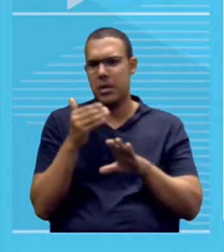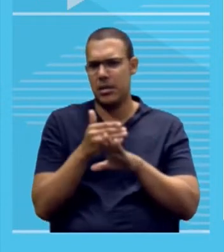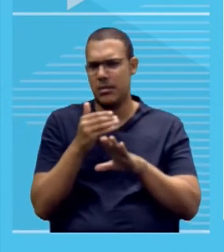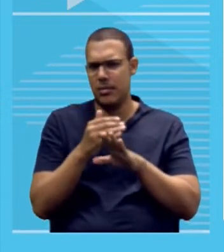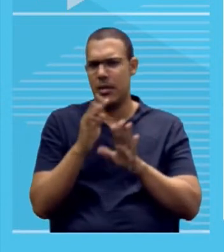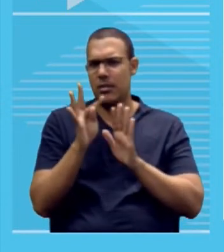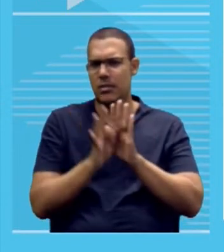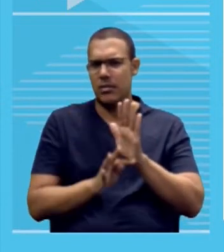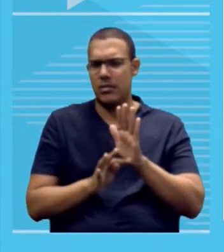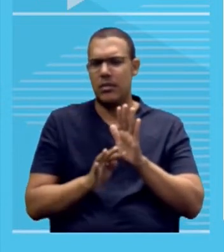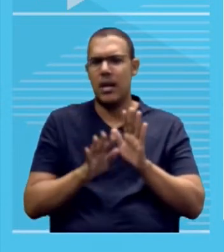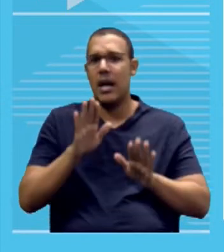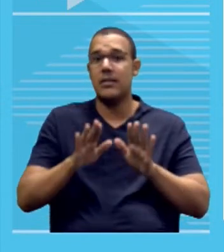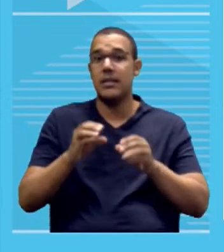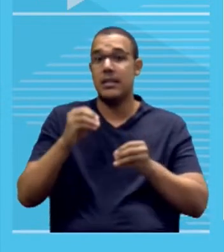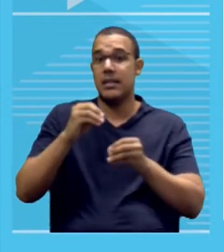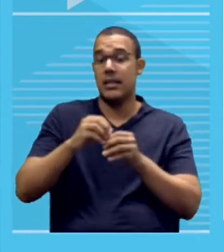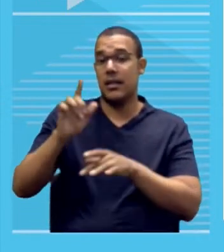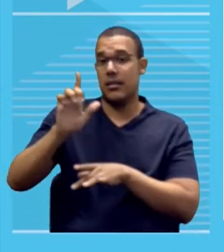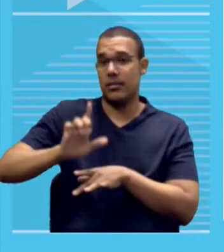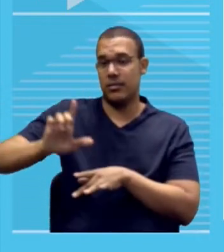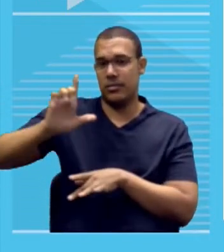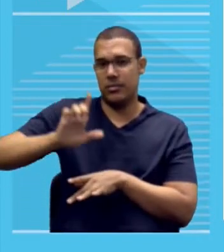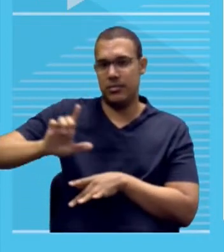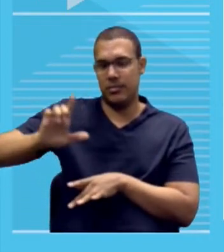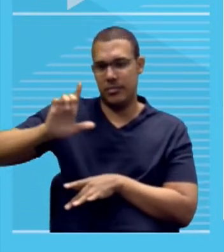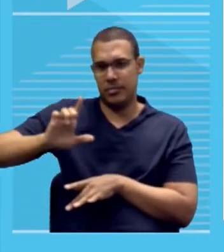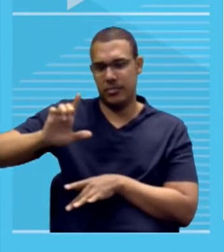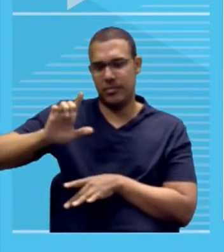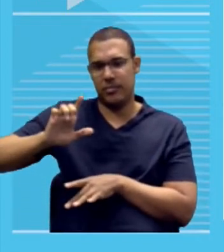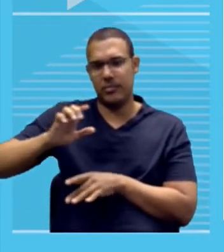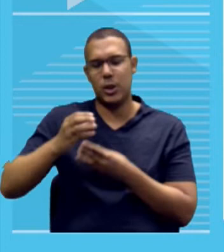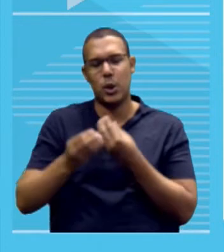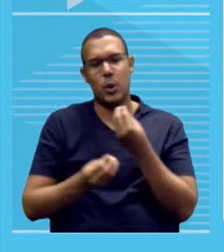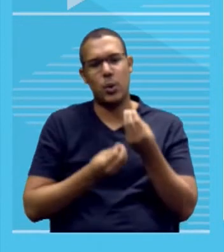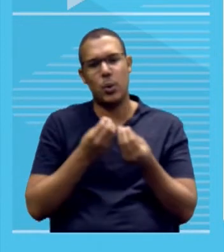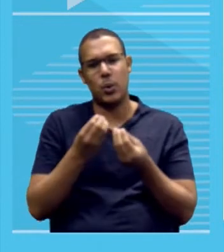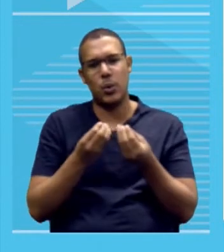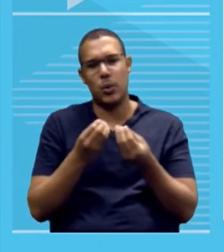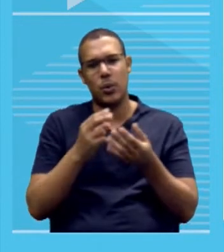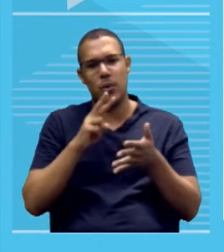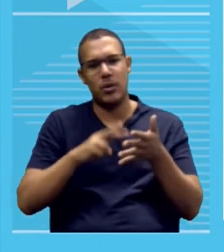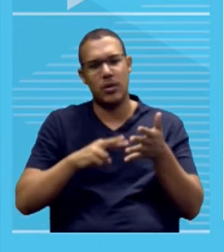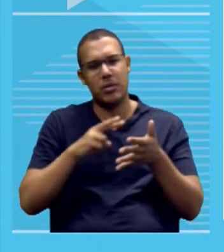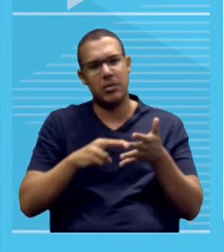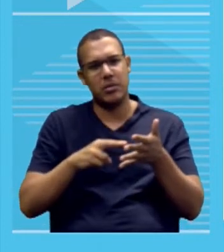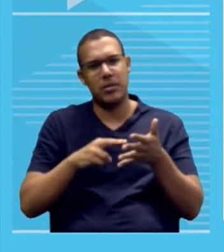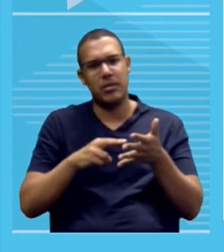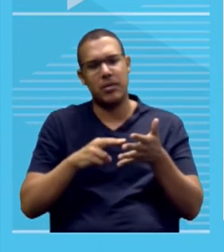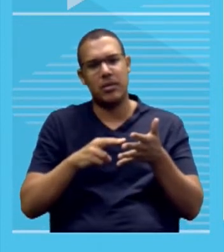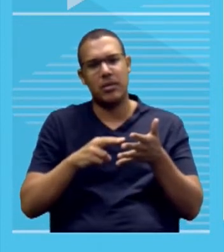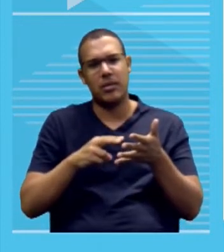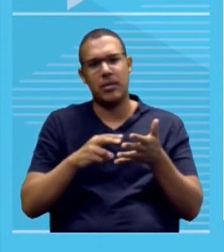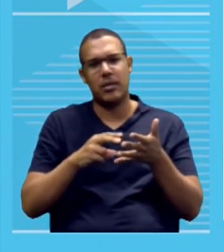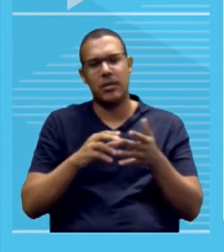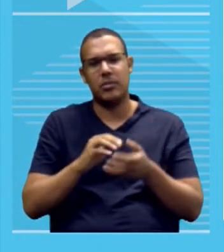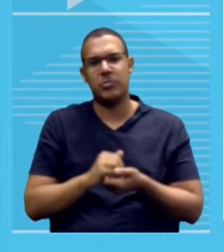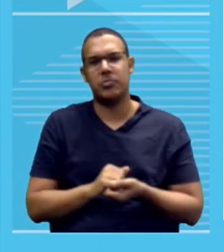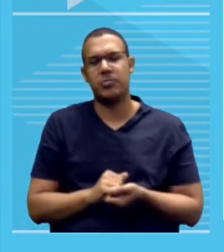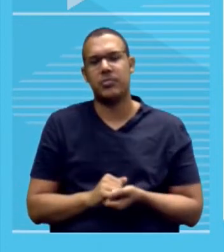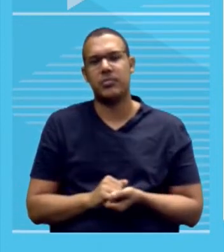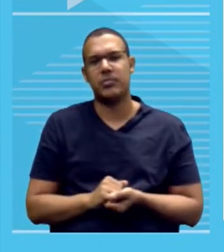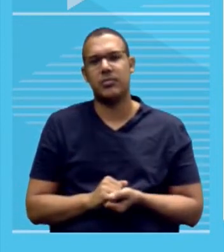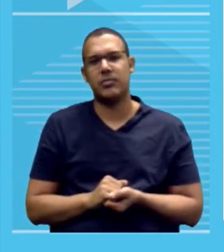algo de literatura traz isso né como leitor se posiciona no texto que às vezes como leitor simplesmente distancia